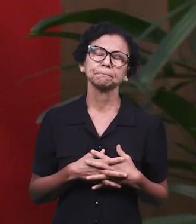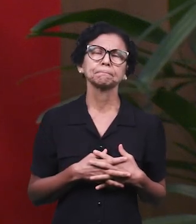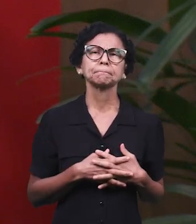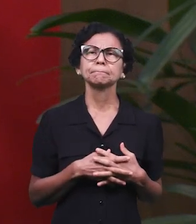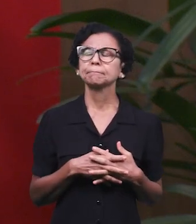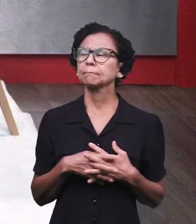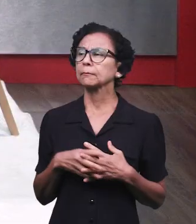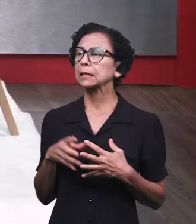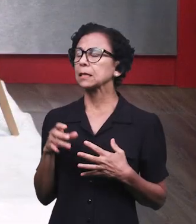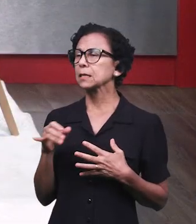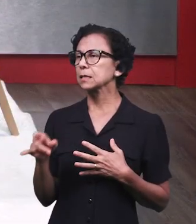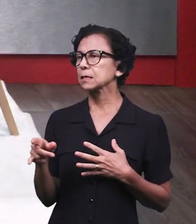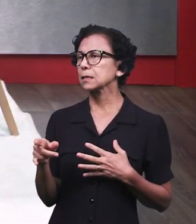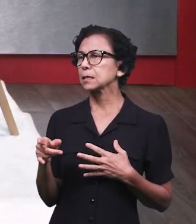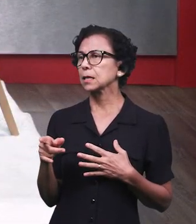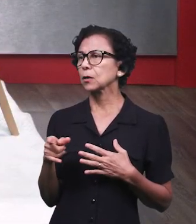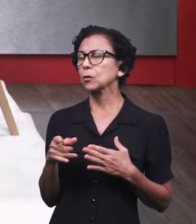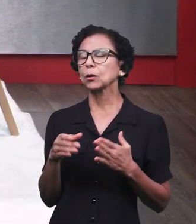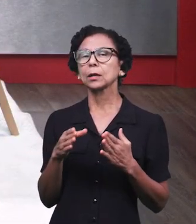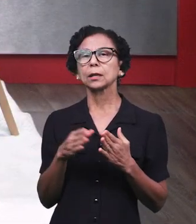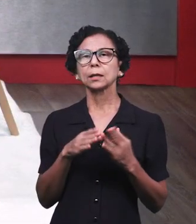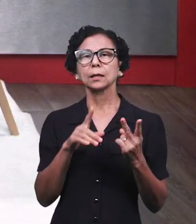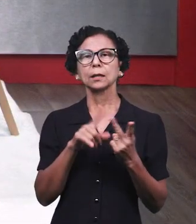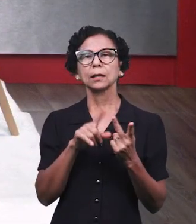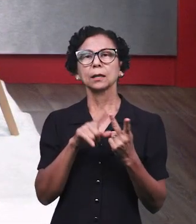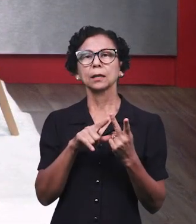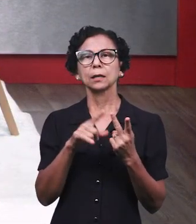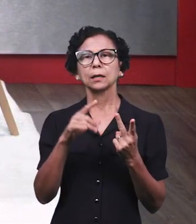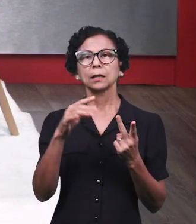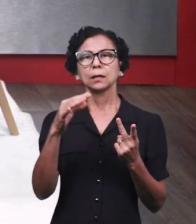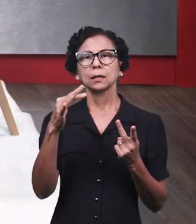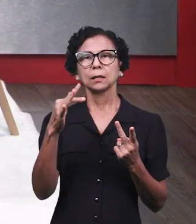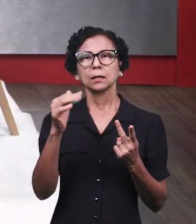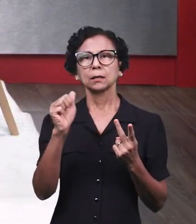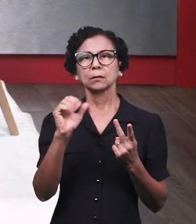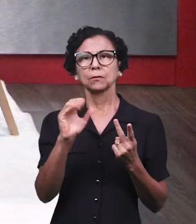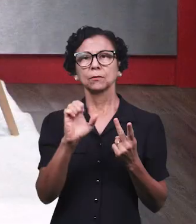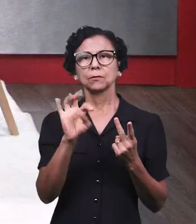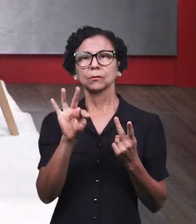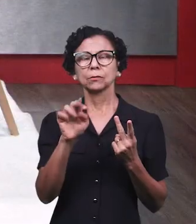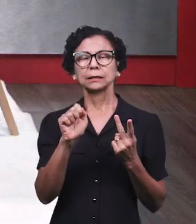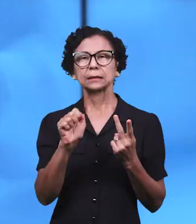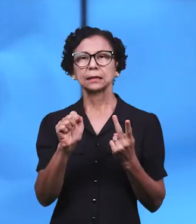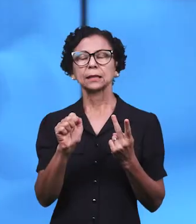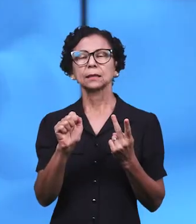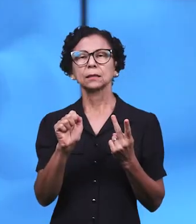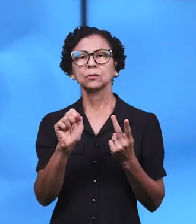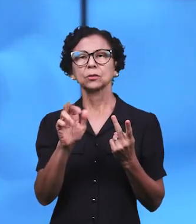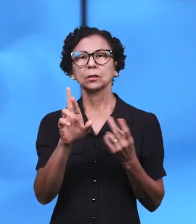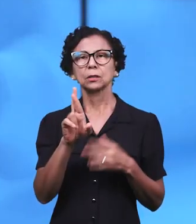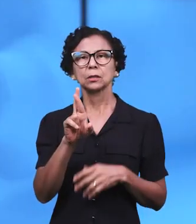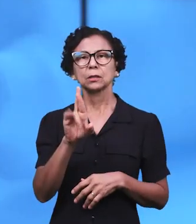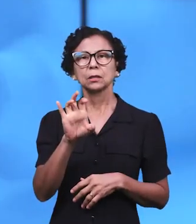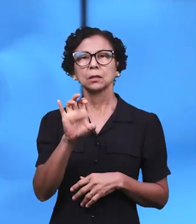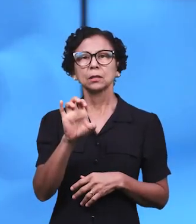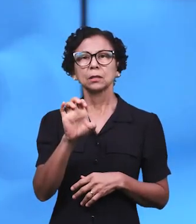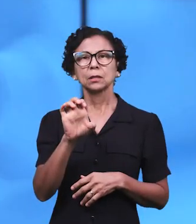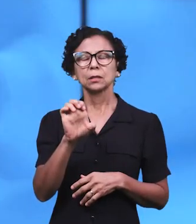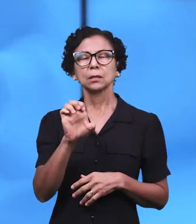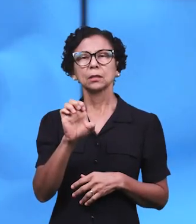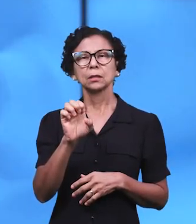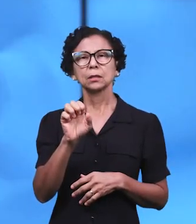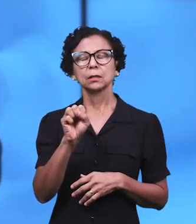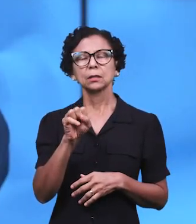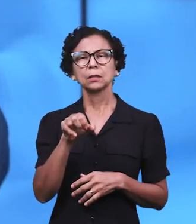do caso. E se a gente focar, doutora, agora na faceta de resina, que é o que eu acho que muitas pessoas em casa, você aí deve ter visto na